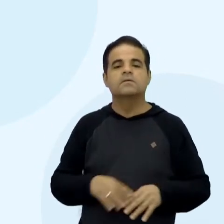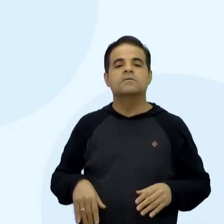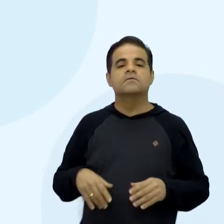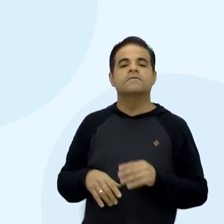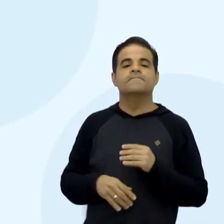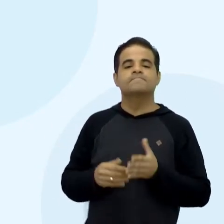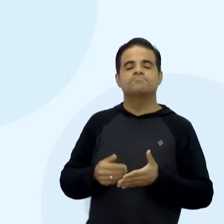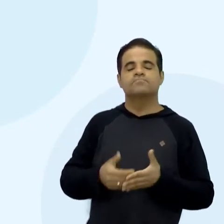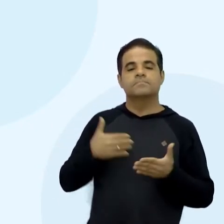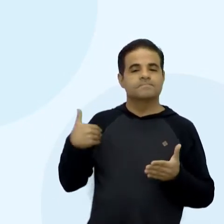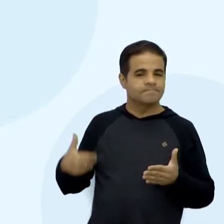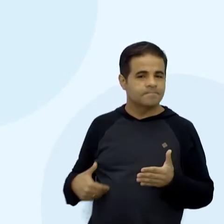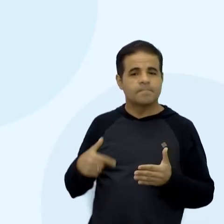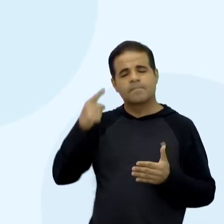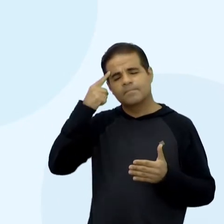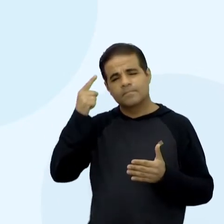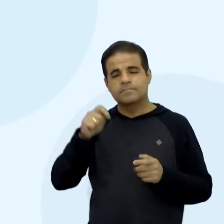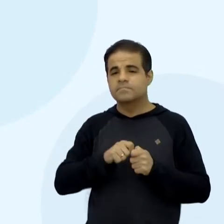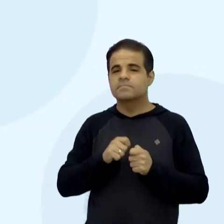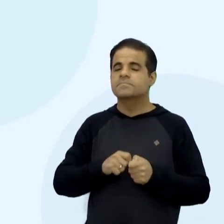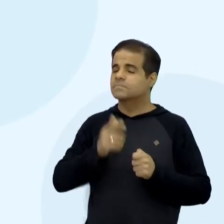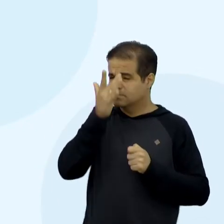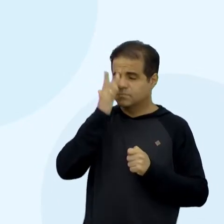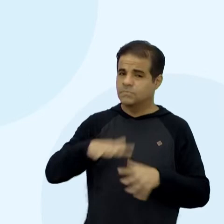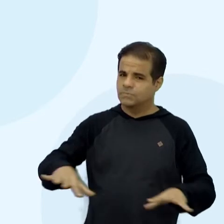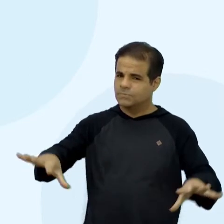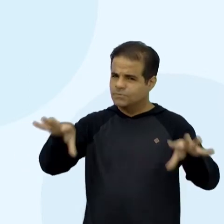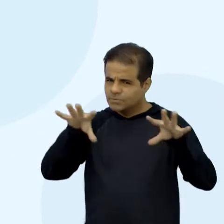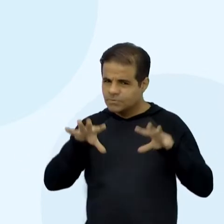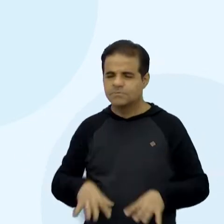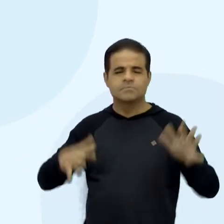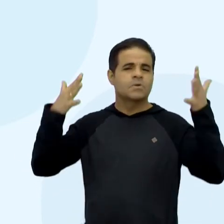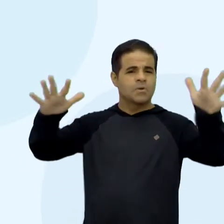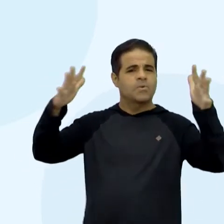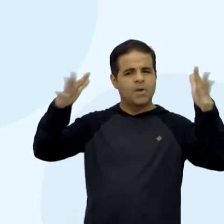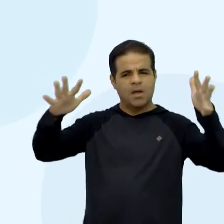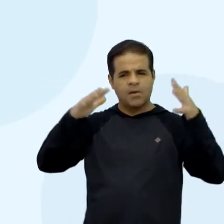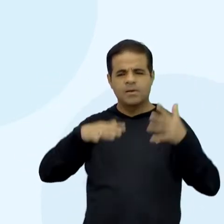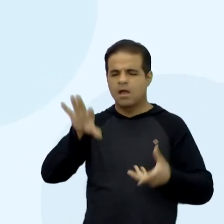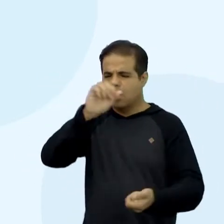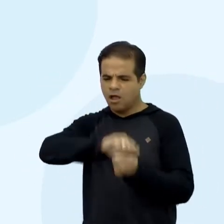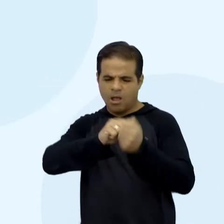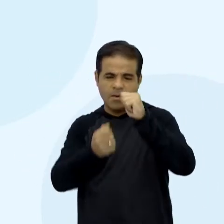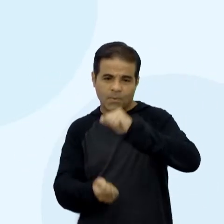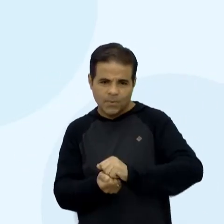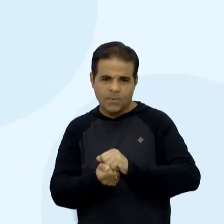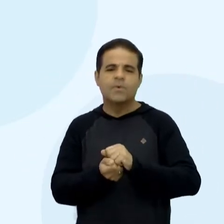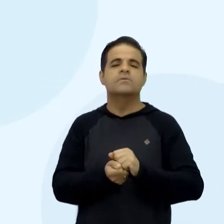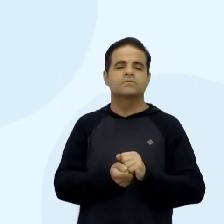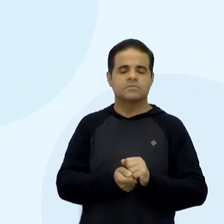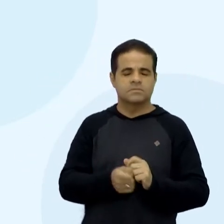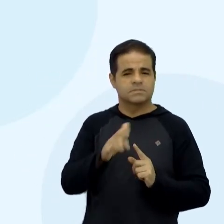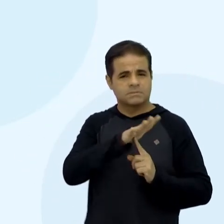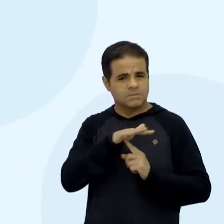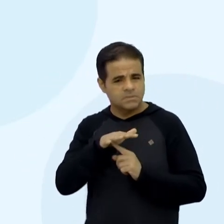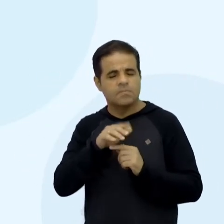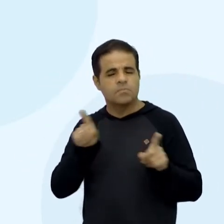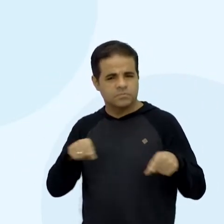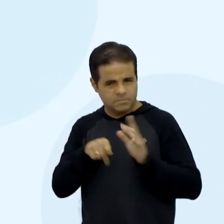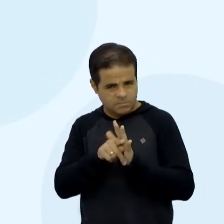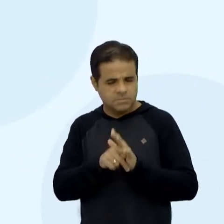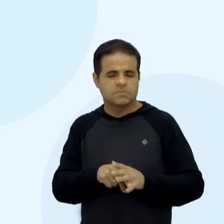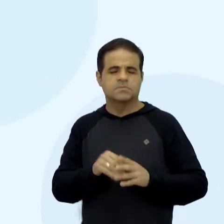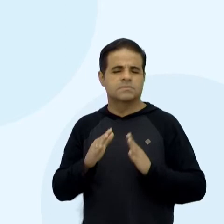uma performance que fez o público vibrar ao som de uma adaptação do funk, baile de favela,